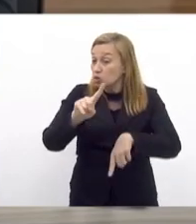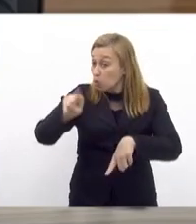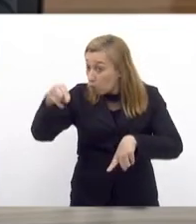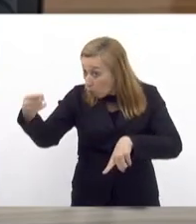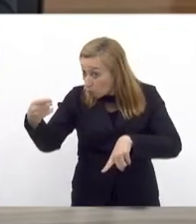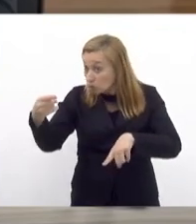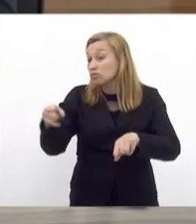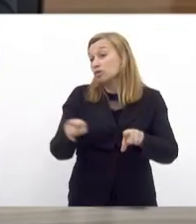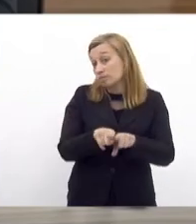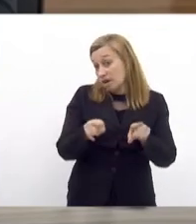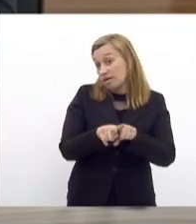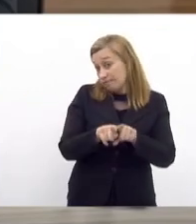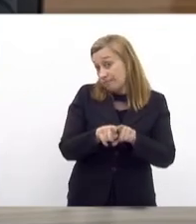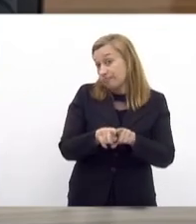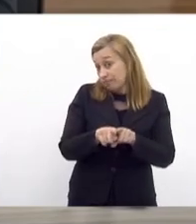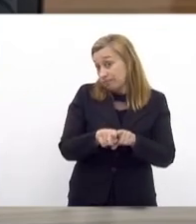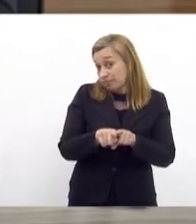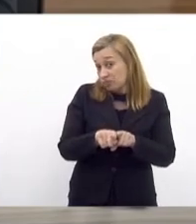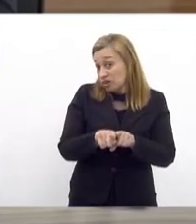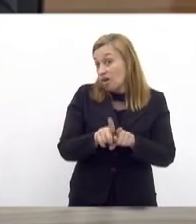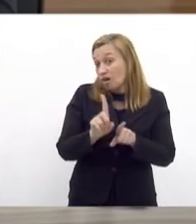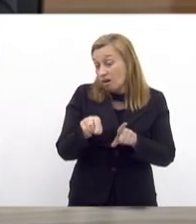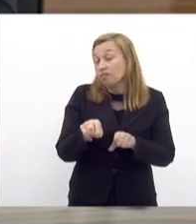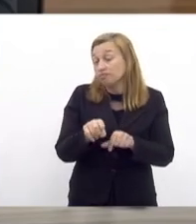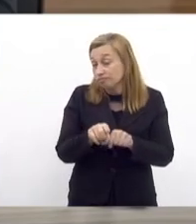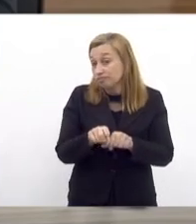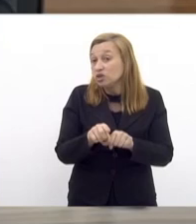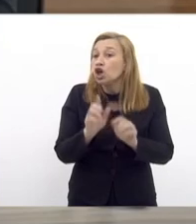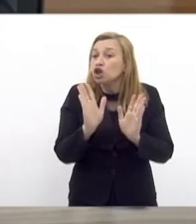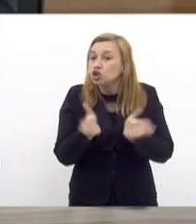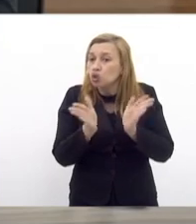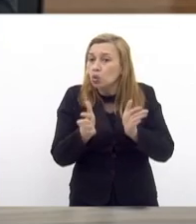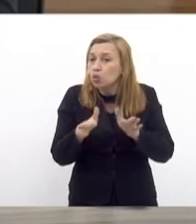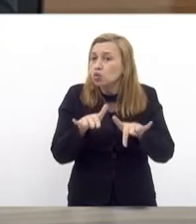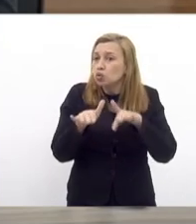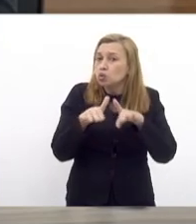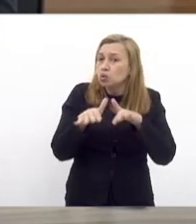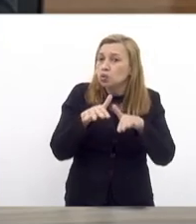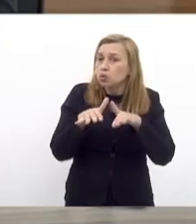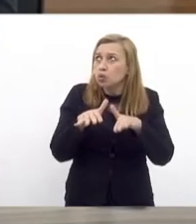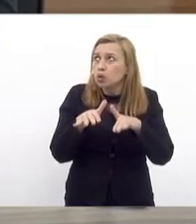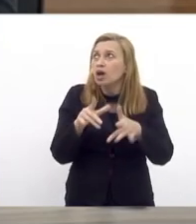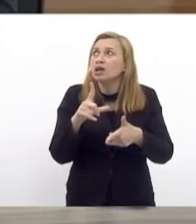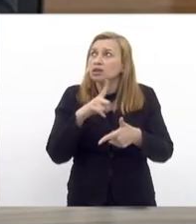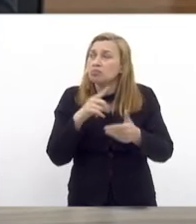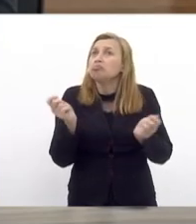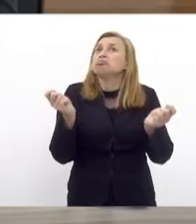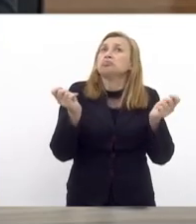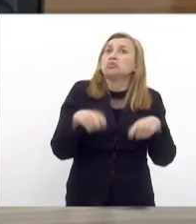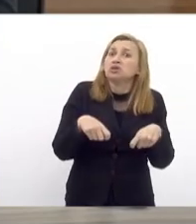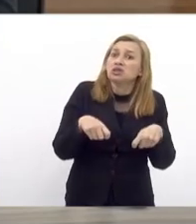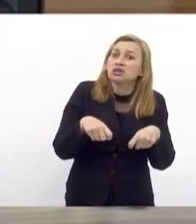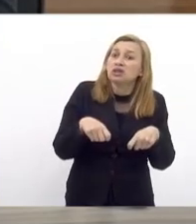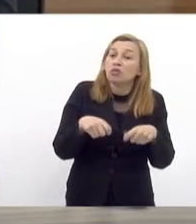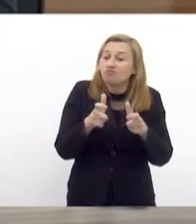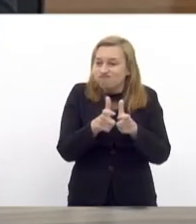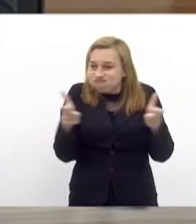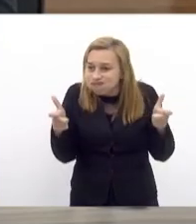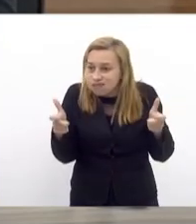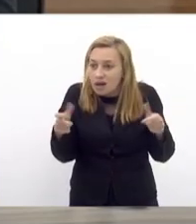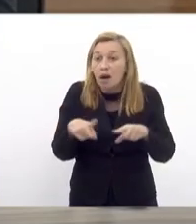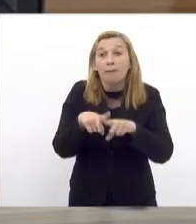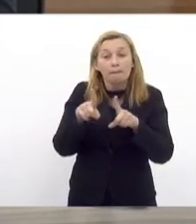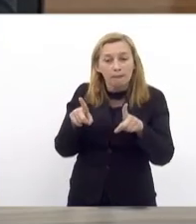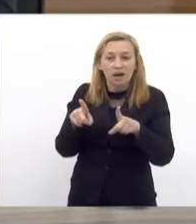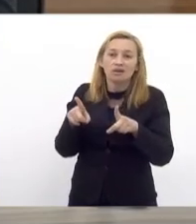outro aeroporto, né? que hoje faz um movimento, tem um potencial imenso. Mais